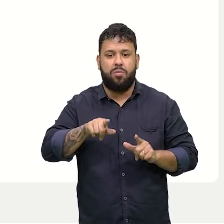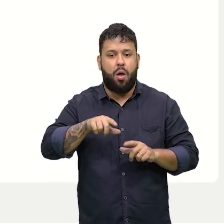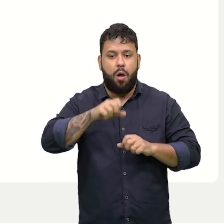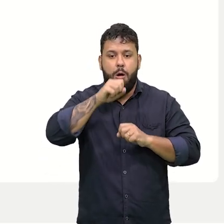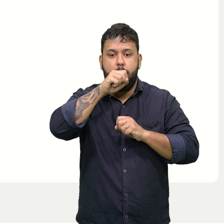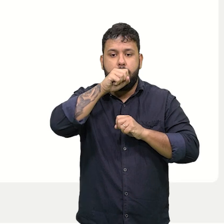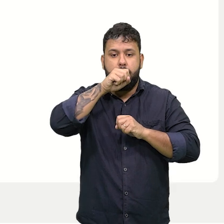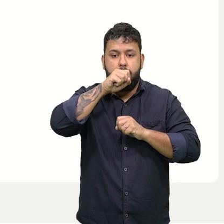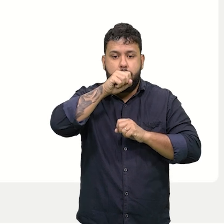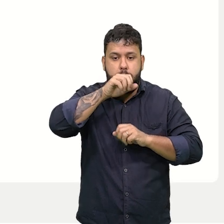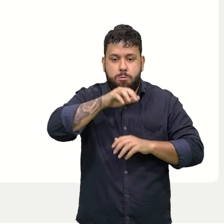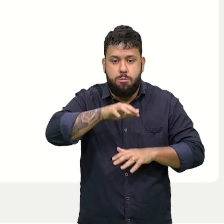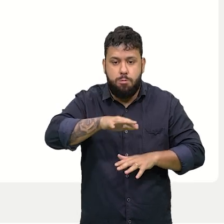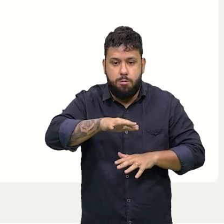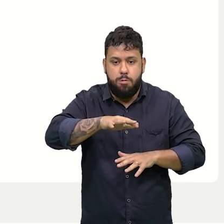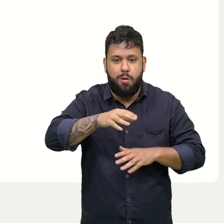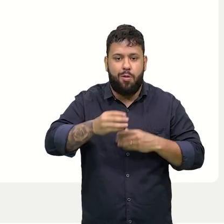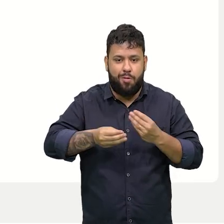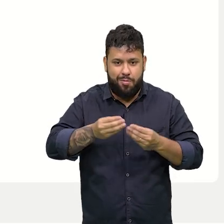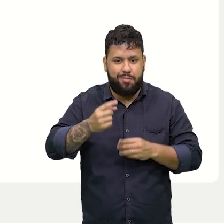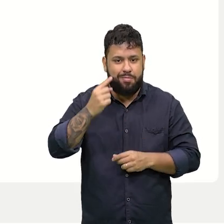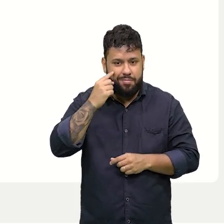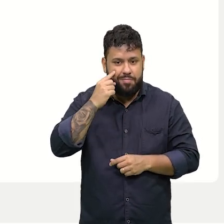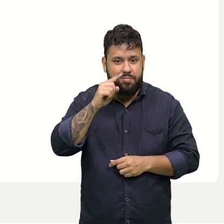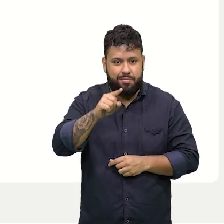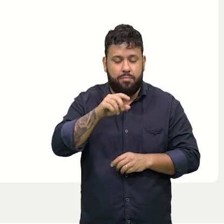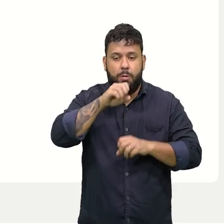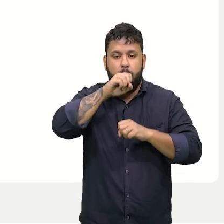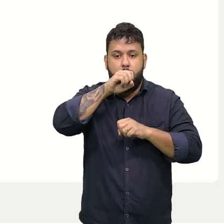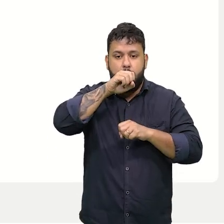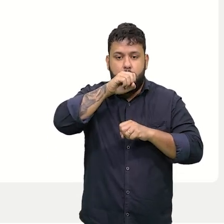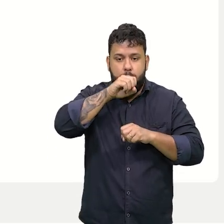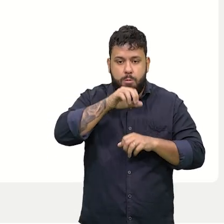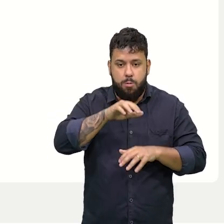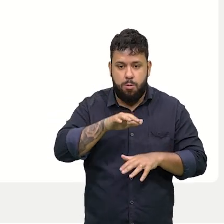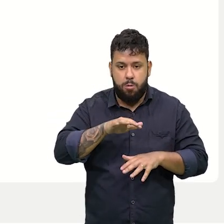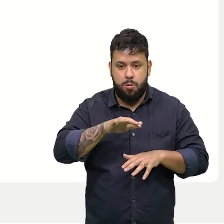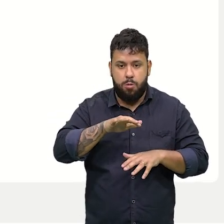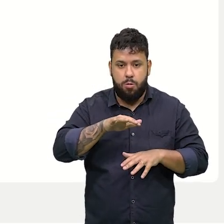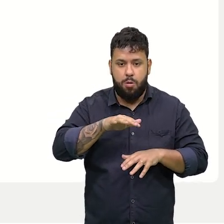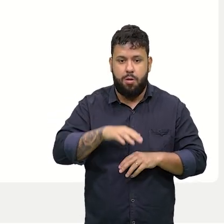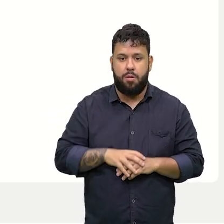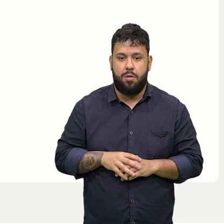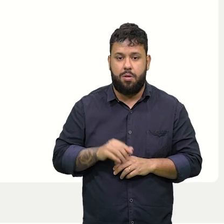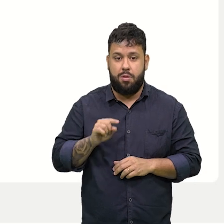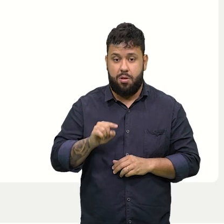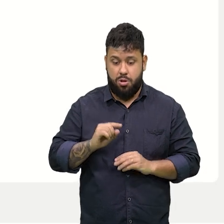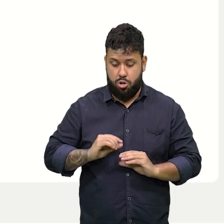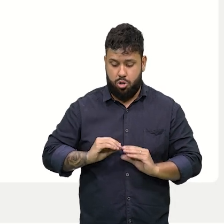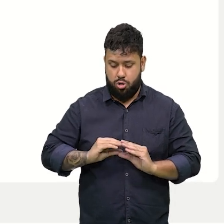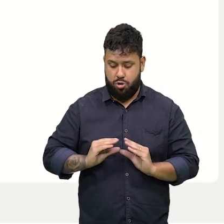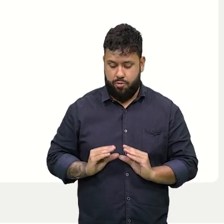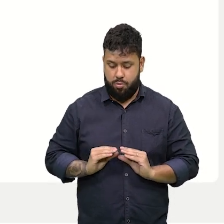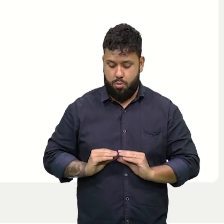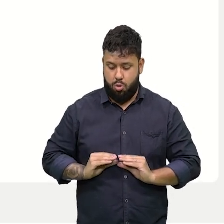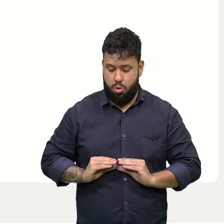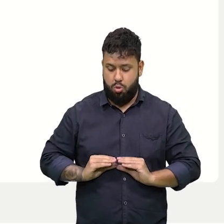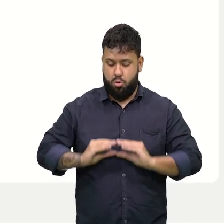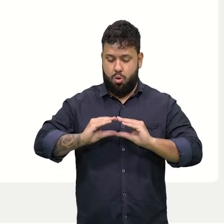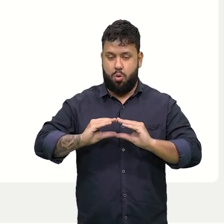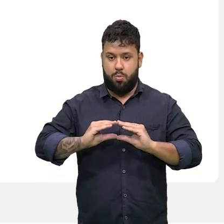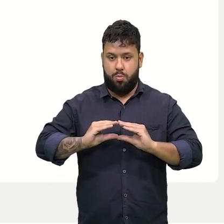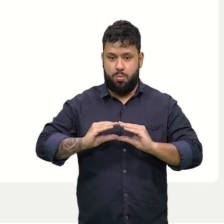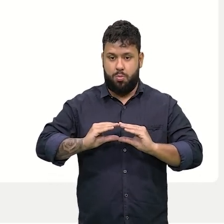pulmão. Vamos então, ó, mais uma vez, relaxa. O diafragma